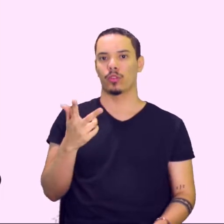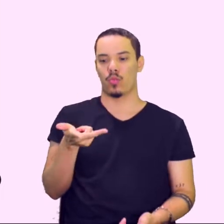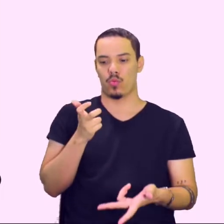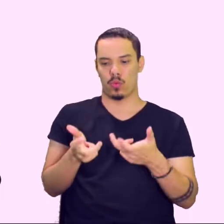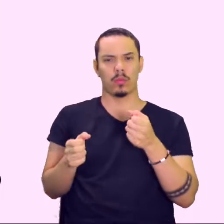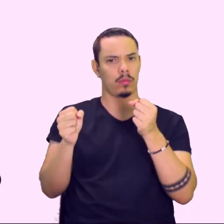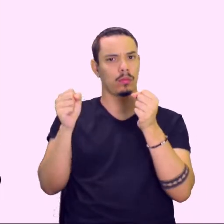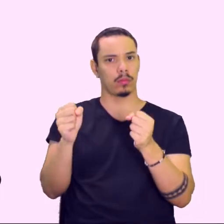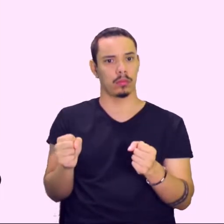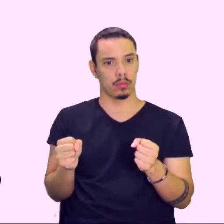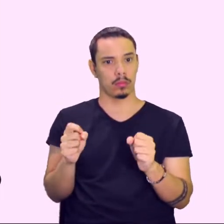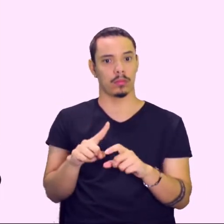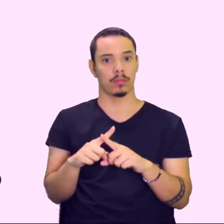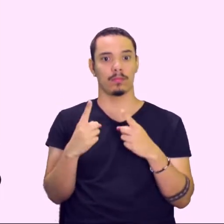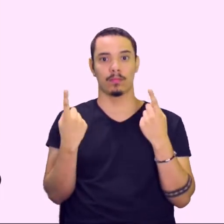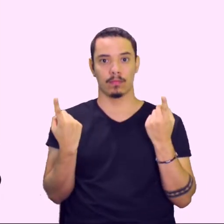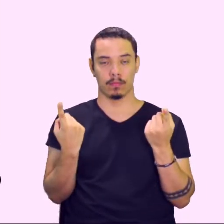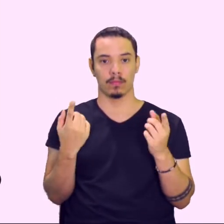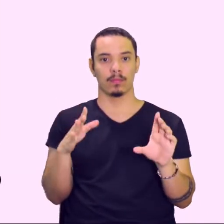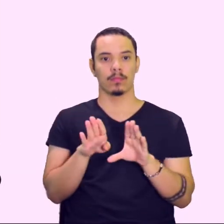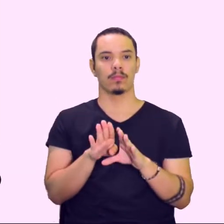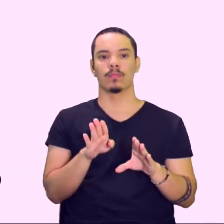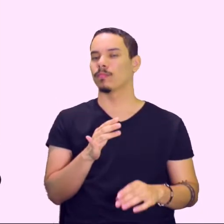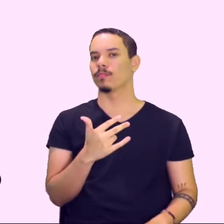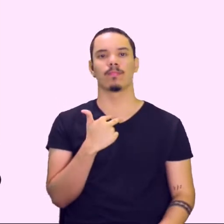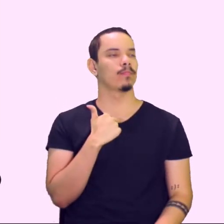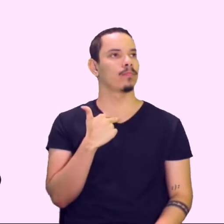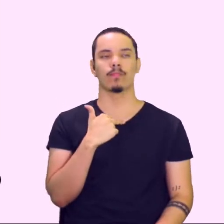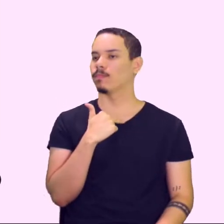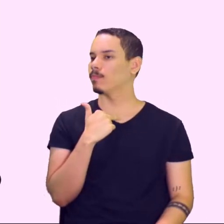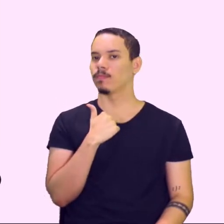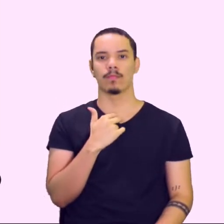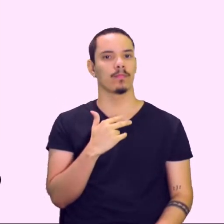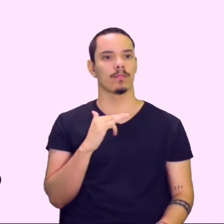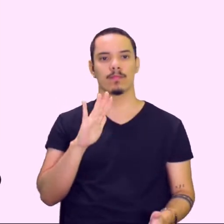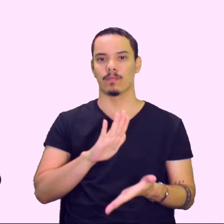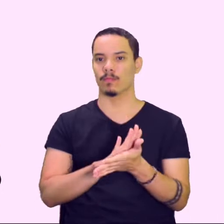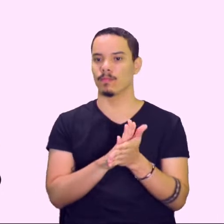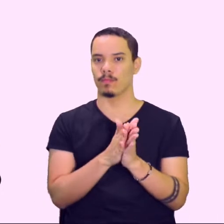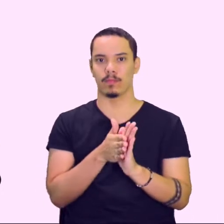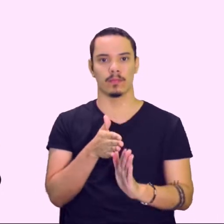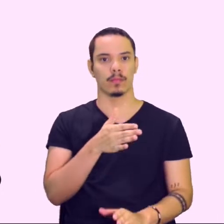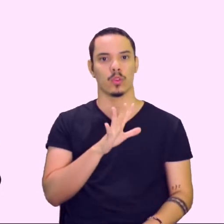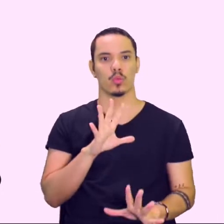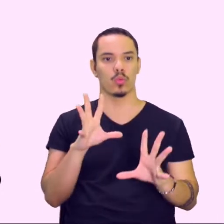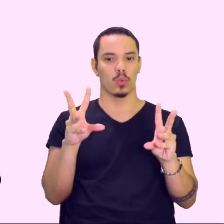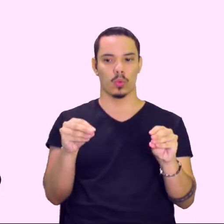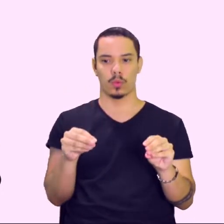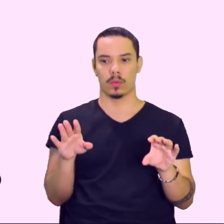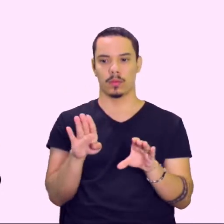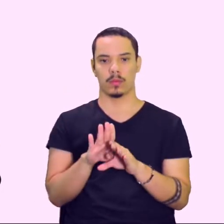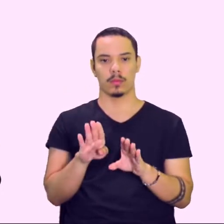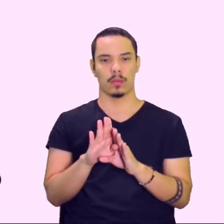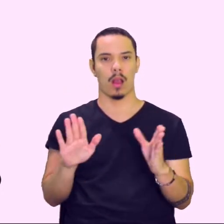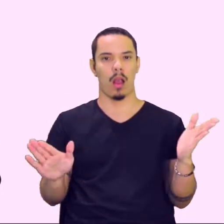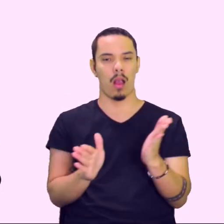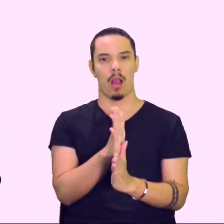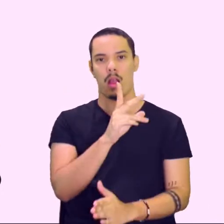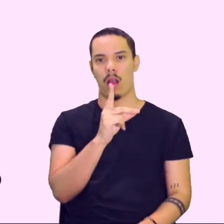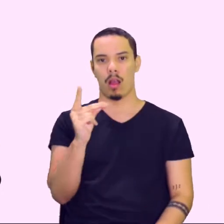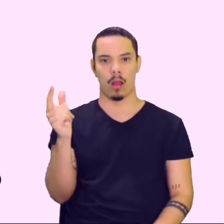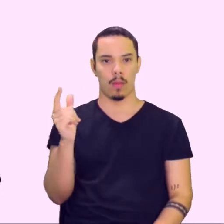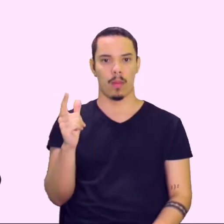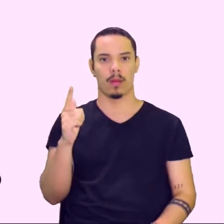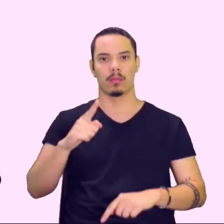pode, como é que fala assim, não pode devastar, Muito né? bem. Não pode acabar com aquele recurso